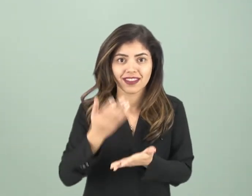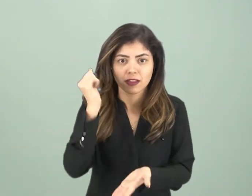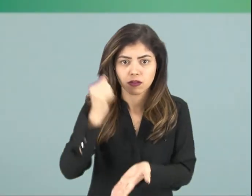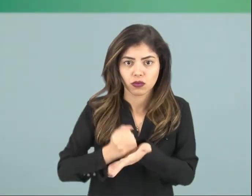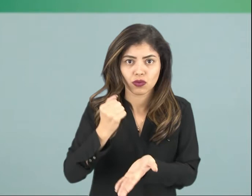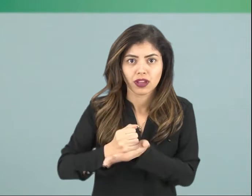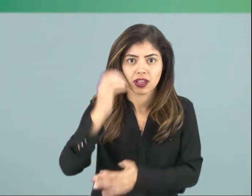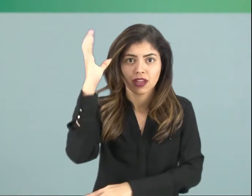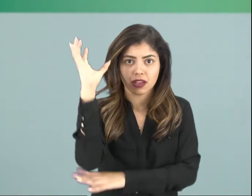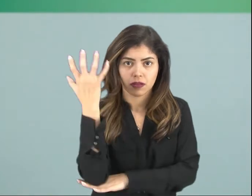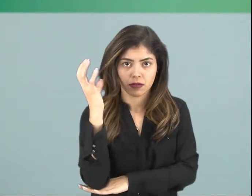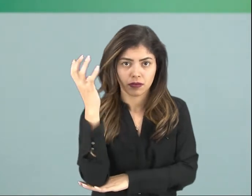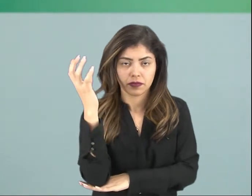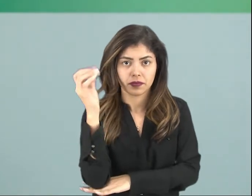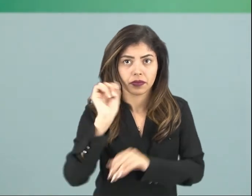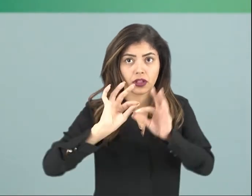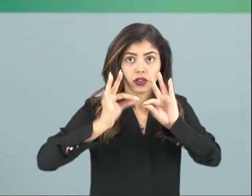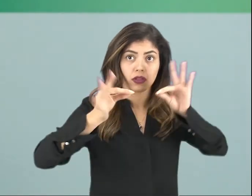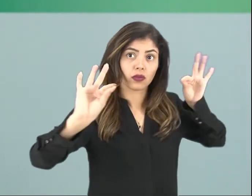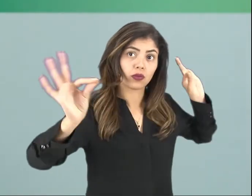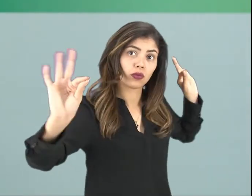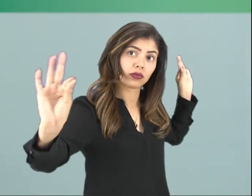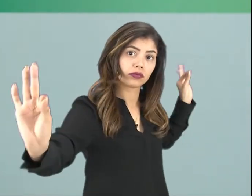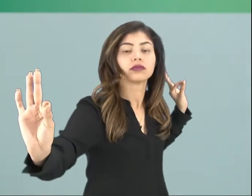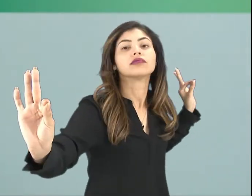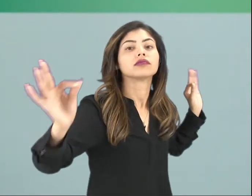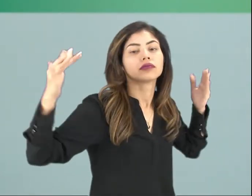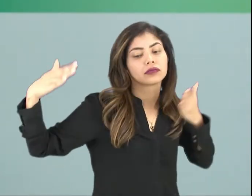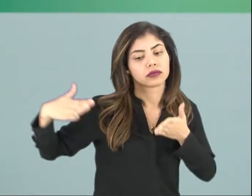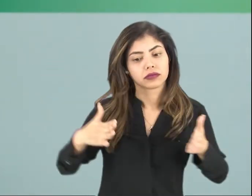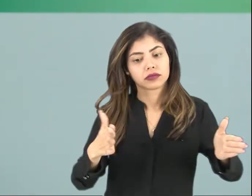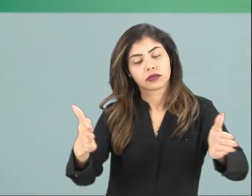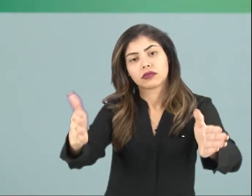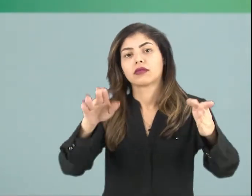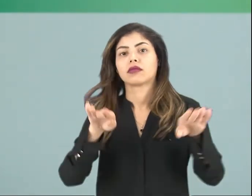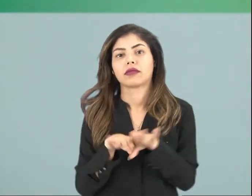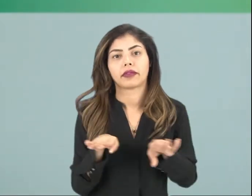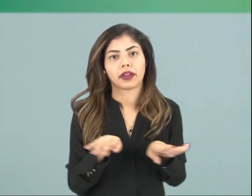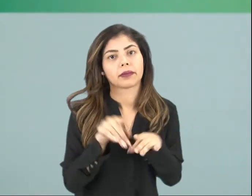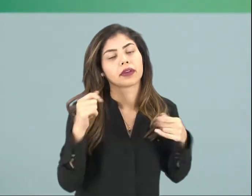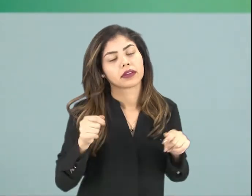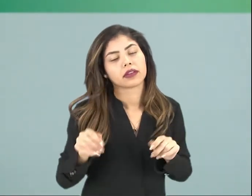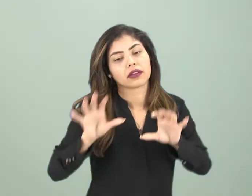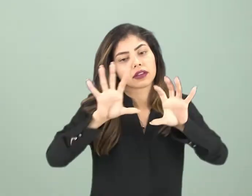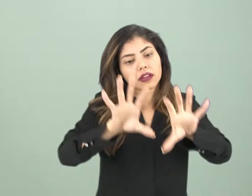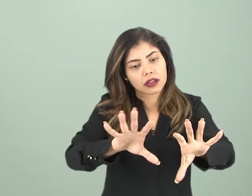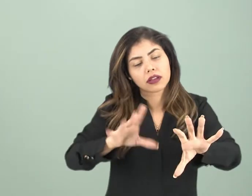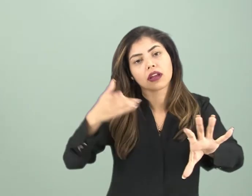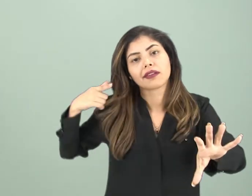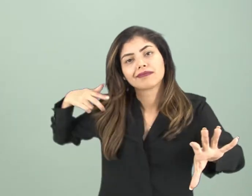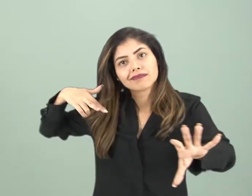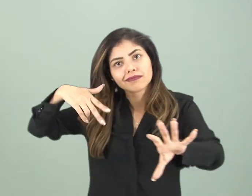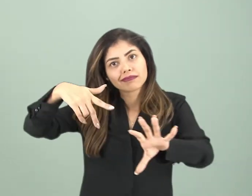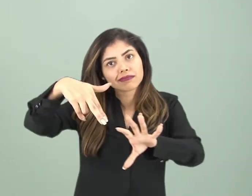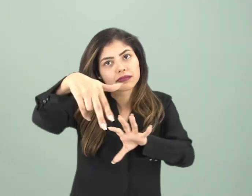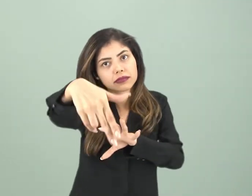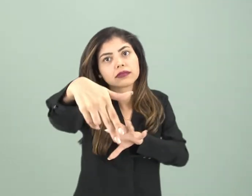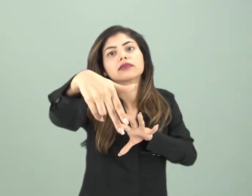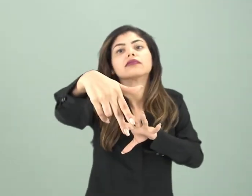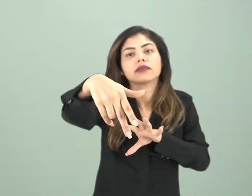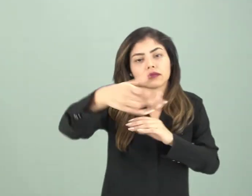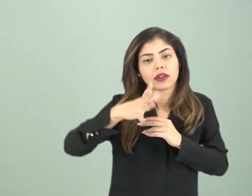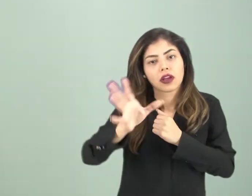firme, longe dos mananciais, longe dos rios e igarapés. Então precisa deixar adentrar a mata andando para